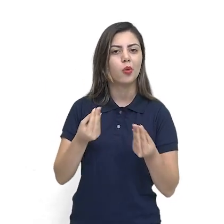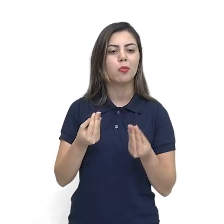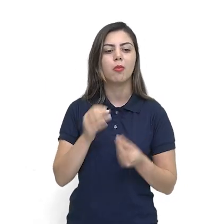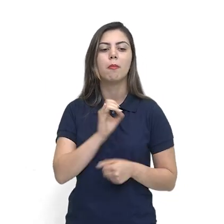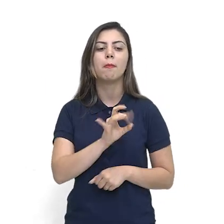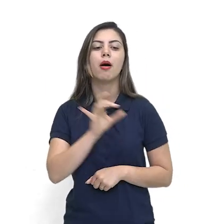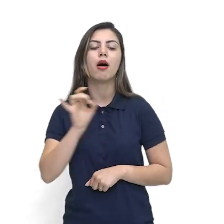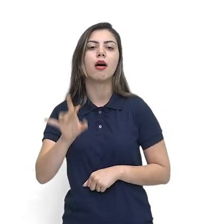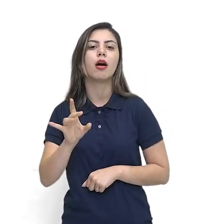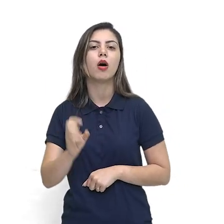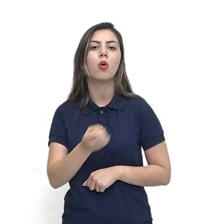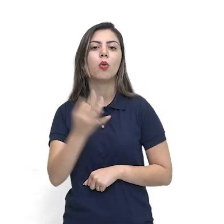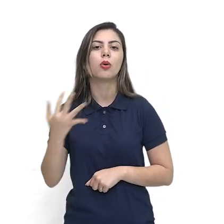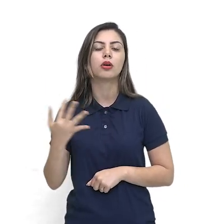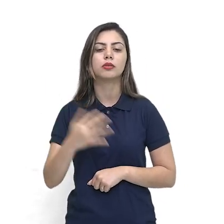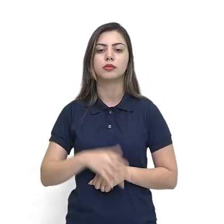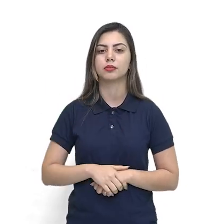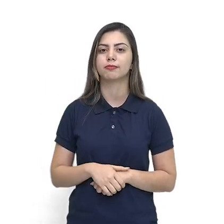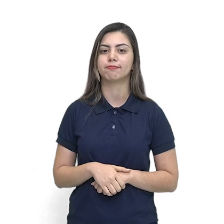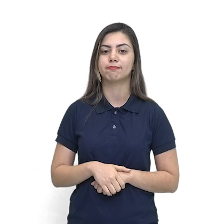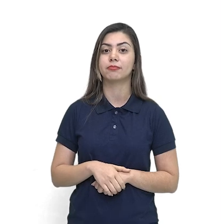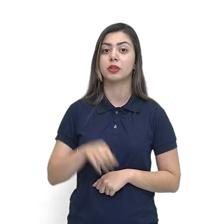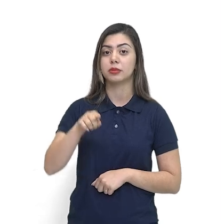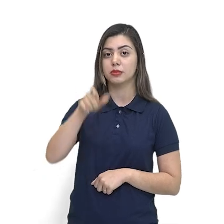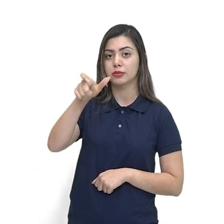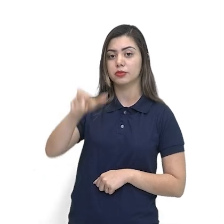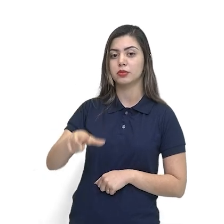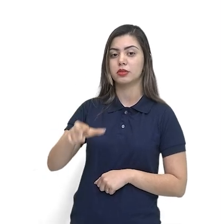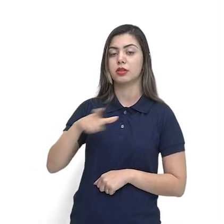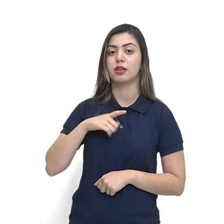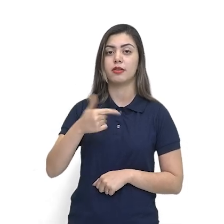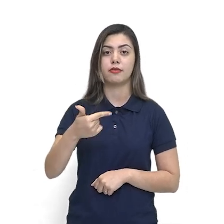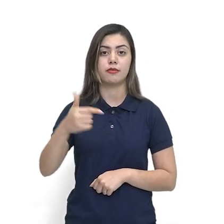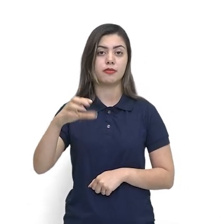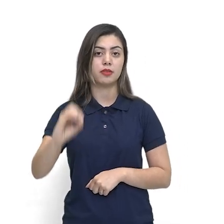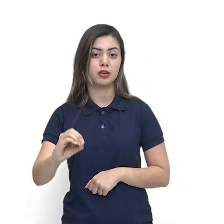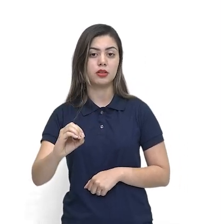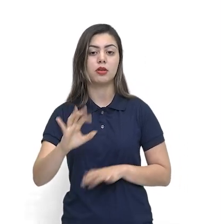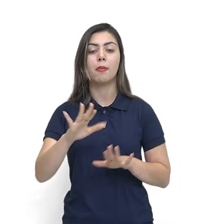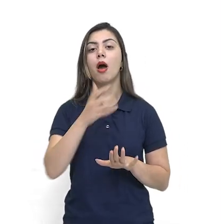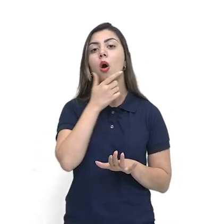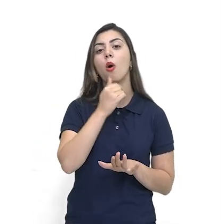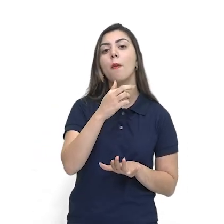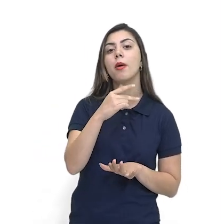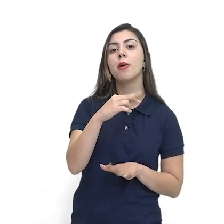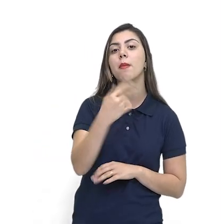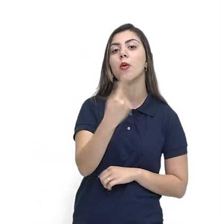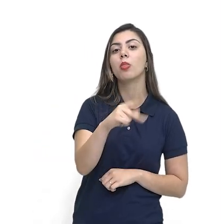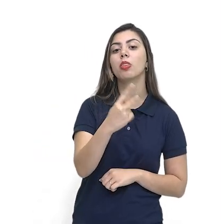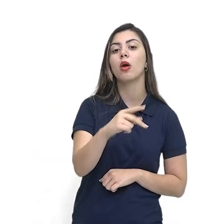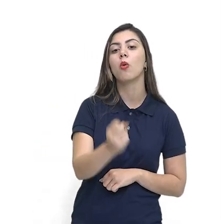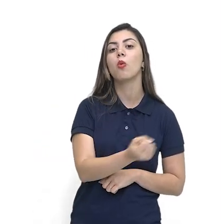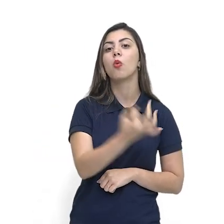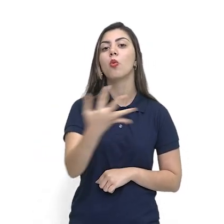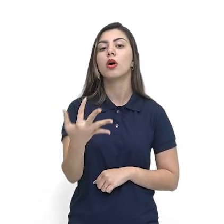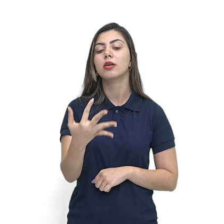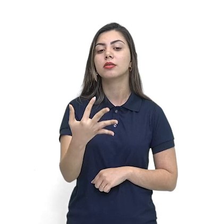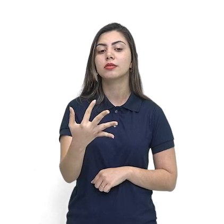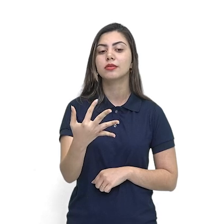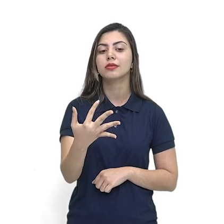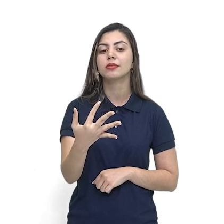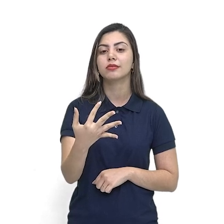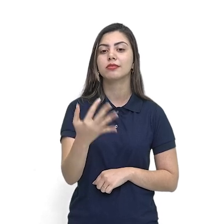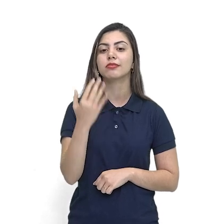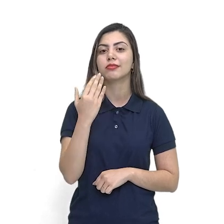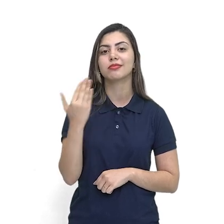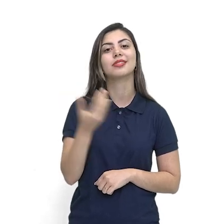Ó, você vai ficar com 20 bombons e o seu irmão vai ficar